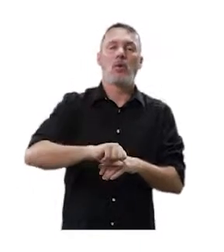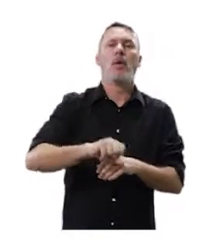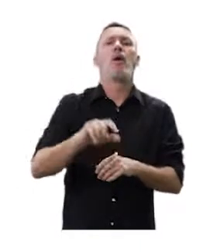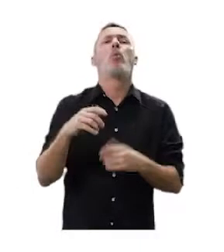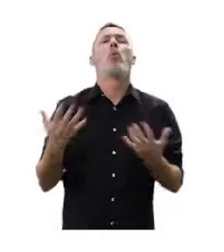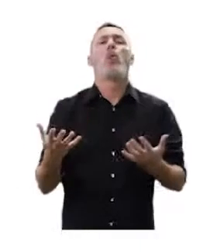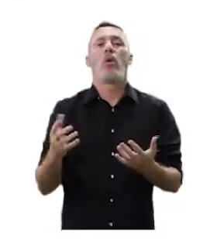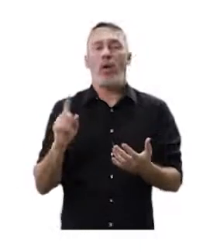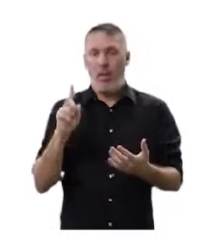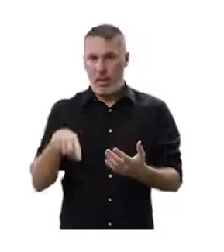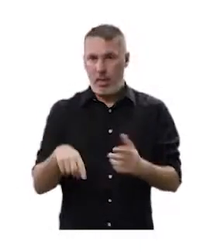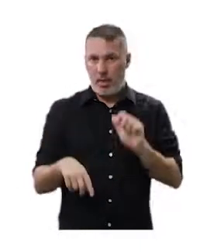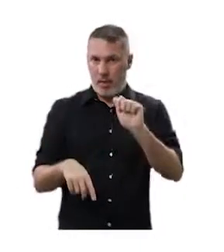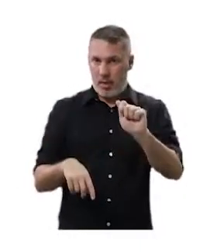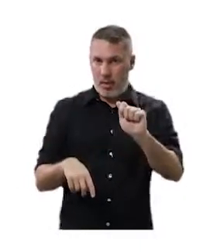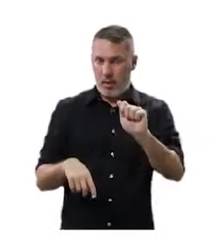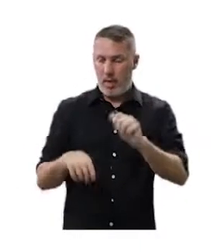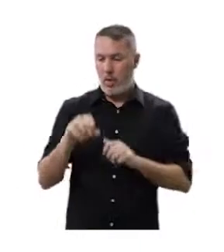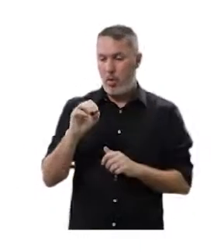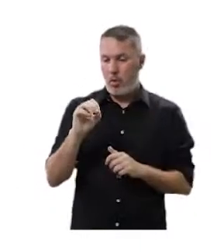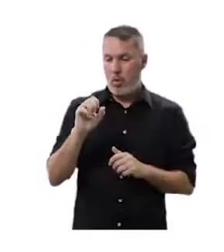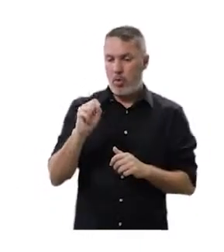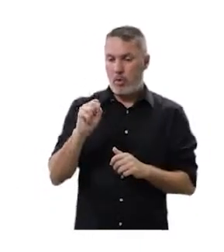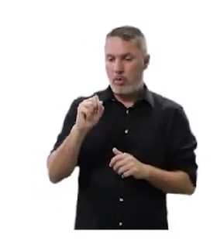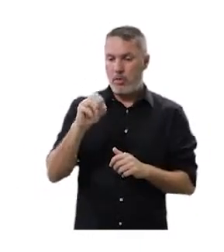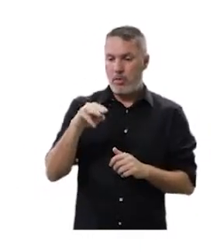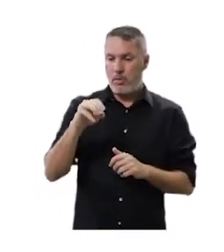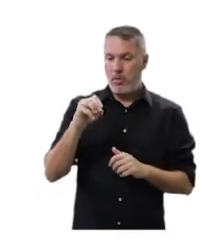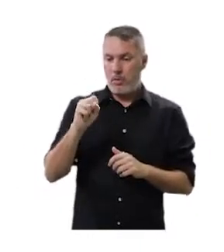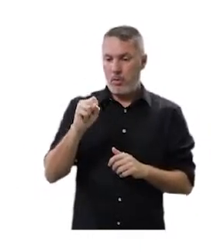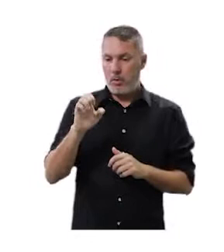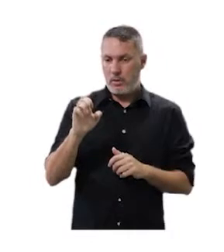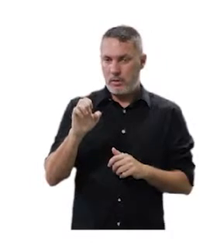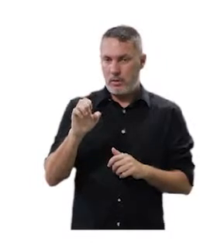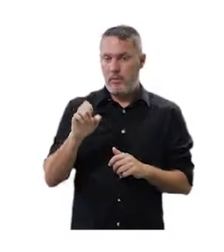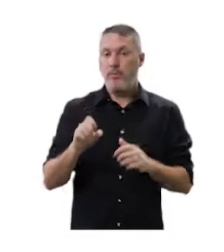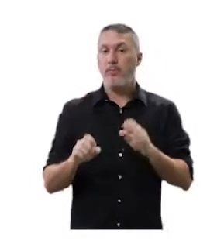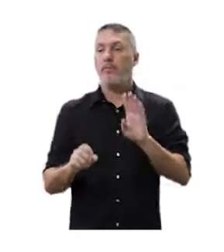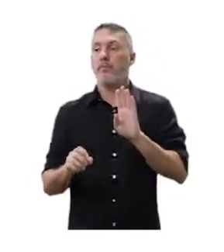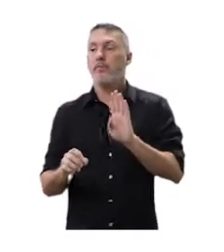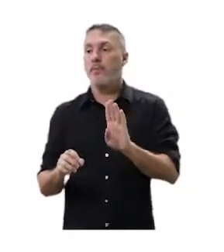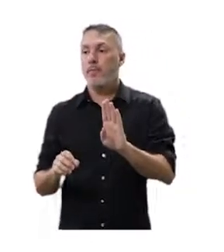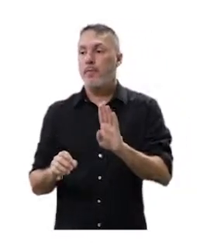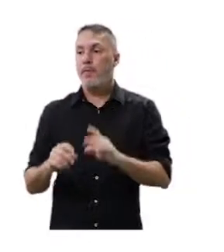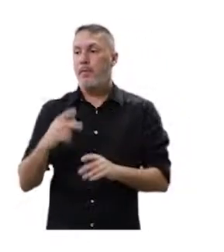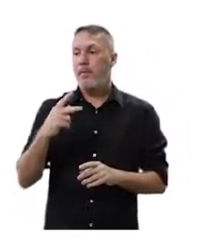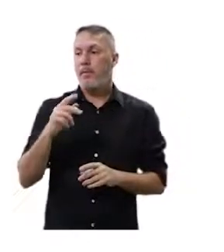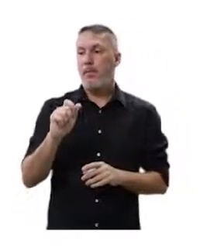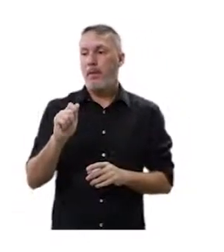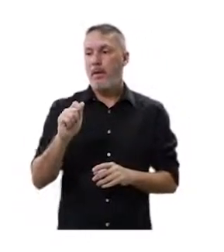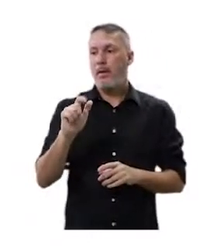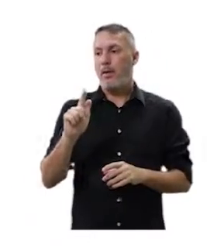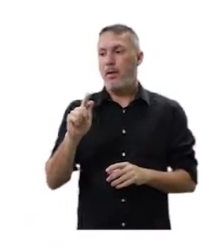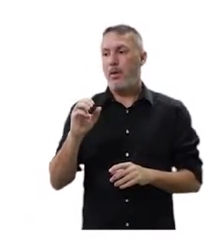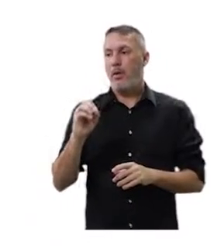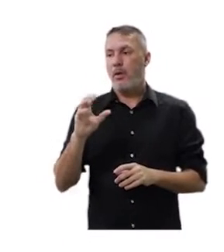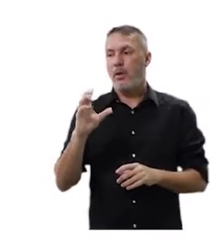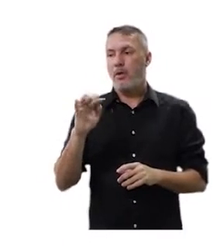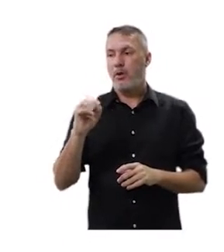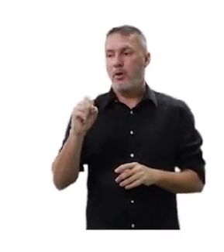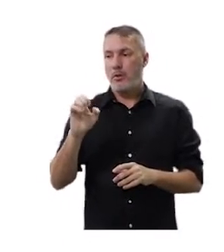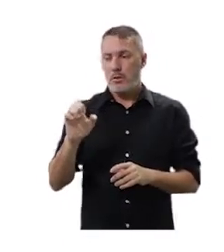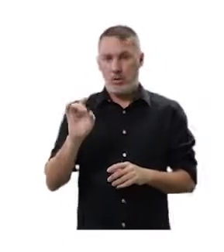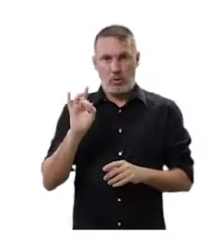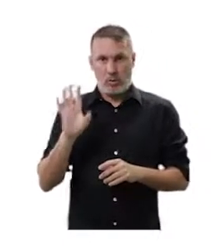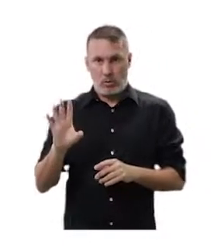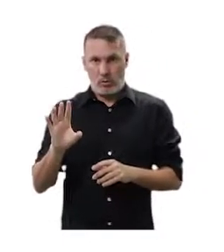A, osmose, por envolver apenas o transporte do solvente. Letra B, fagocitose, porque